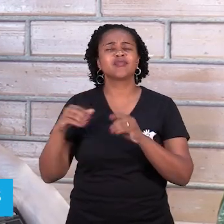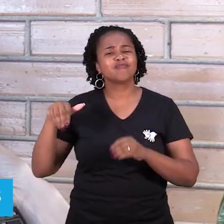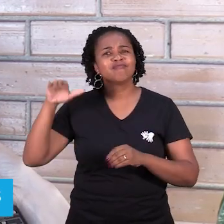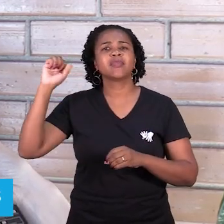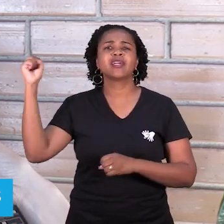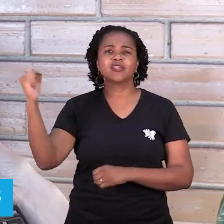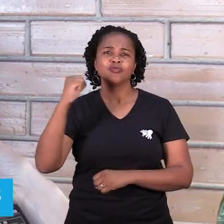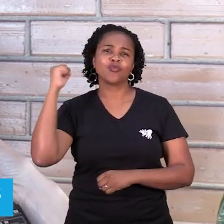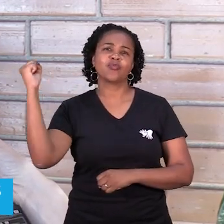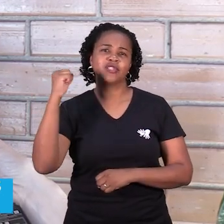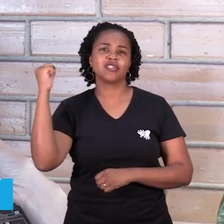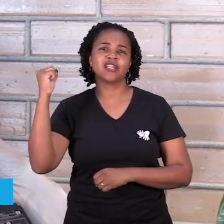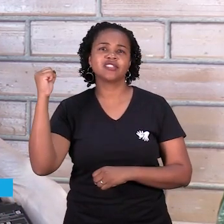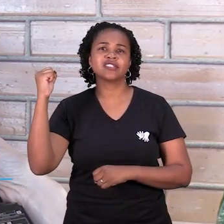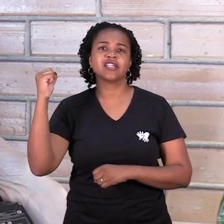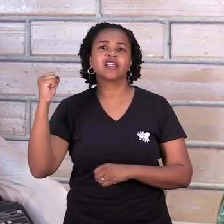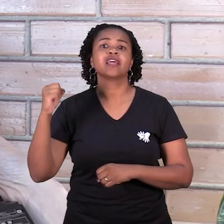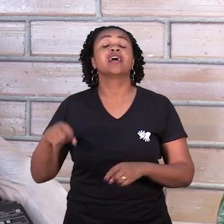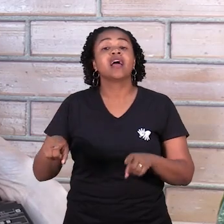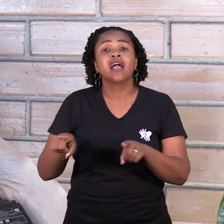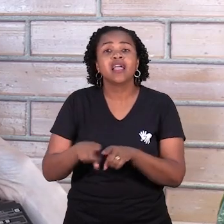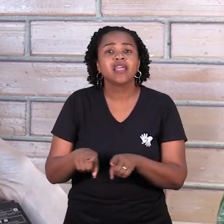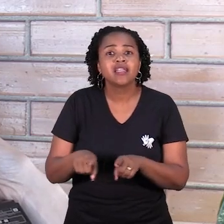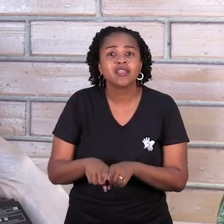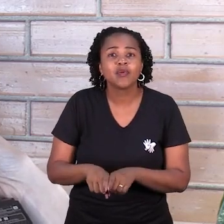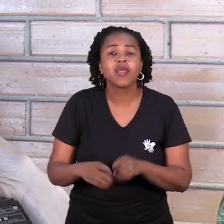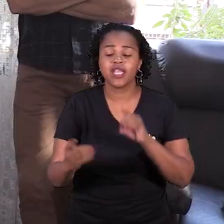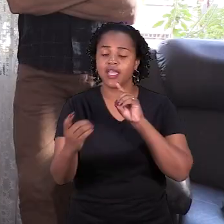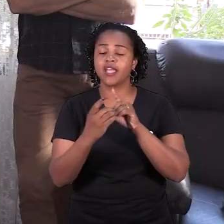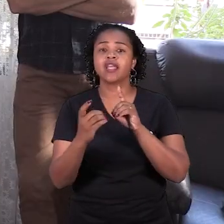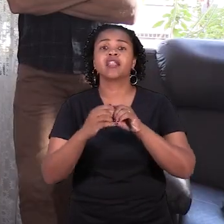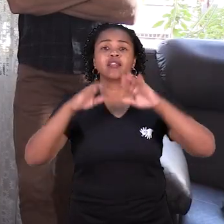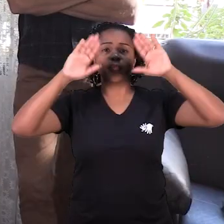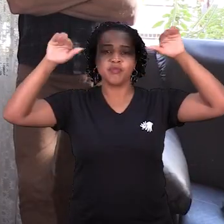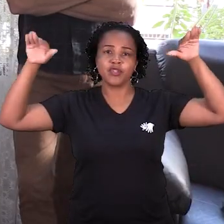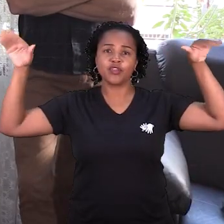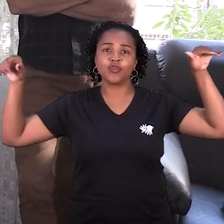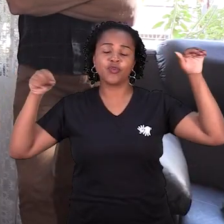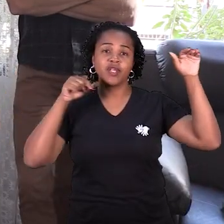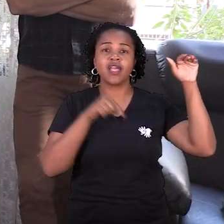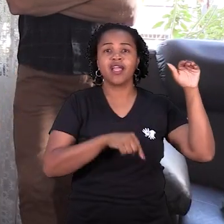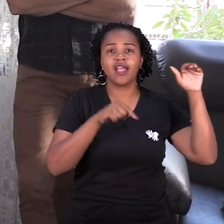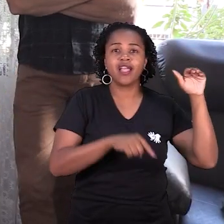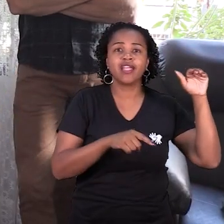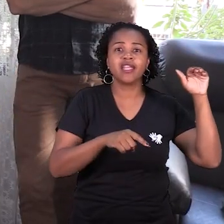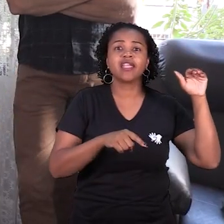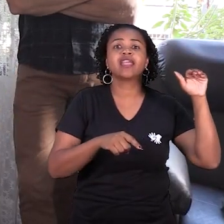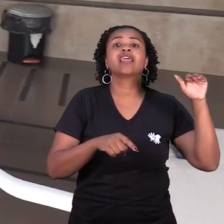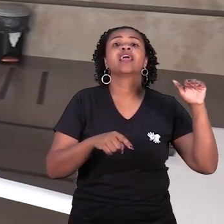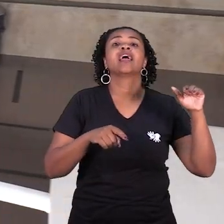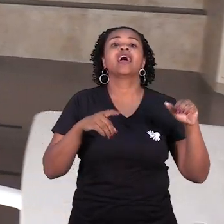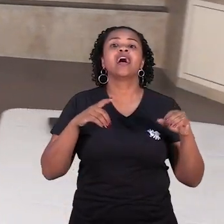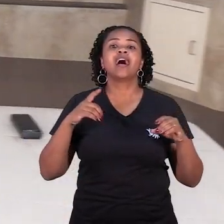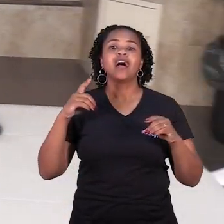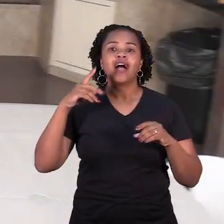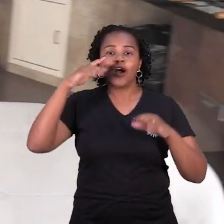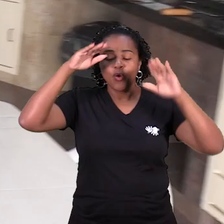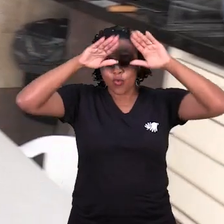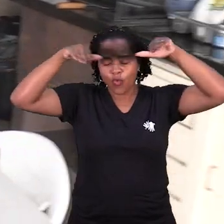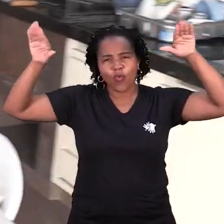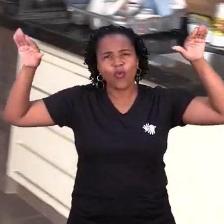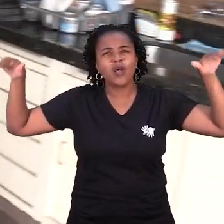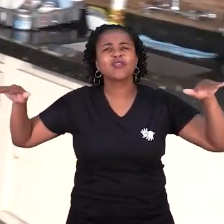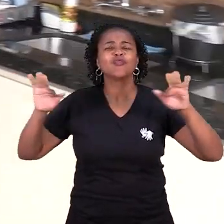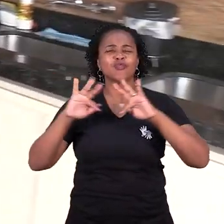equipe multidisciplinar e uma série de ofertas de cuidado em saúde, e a unidade de acolhimento adulta, que é um serviço de caráter